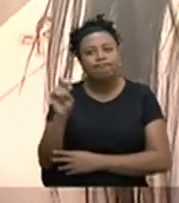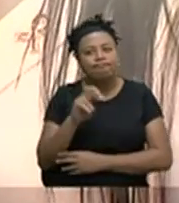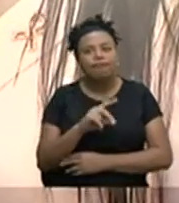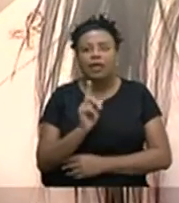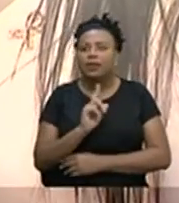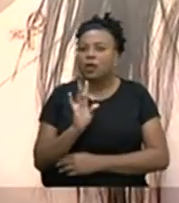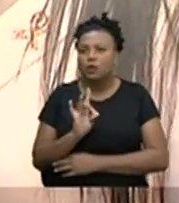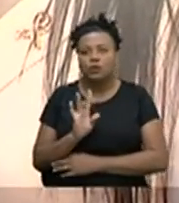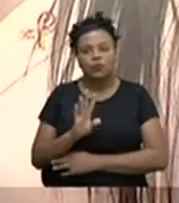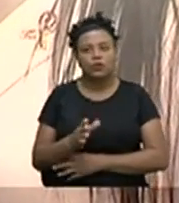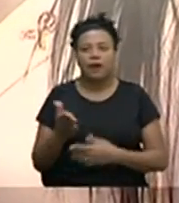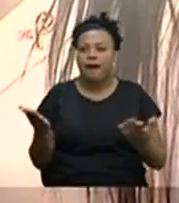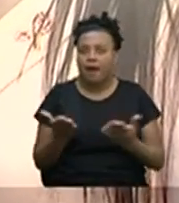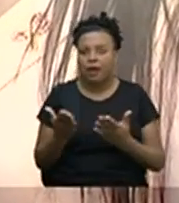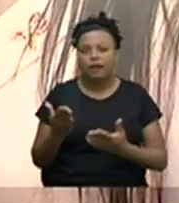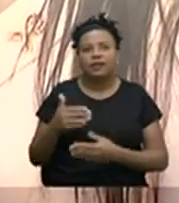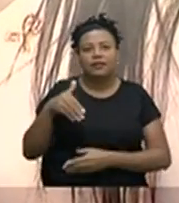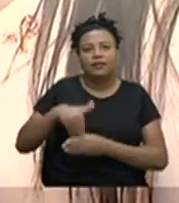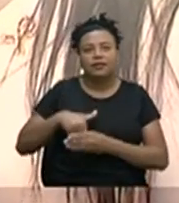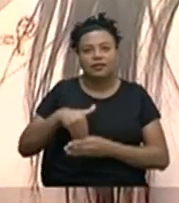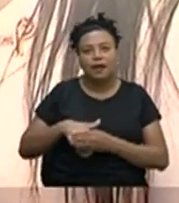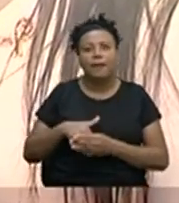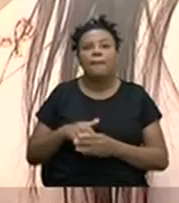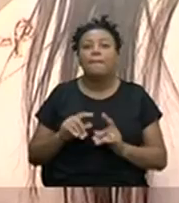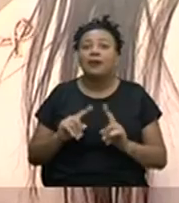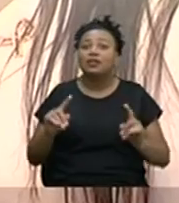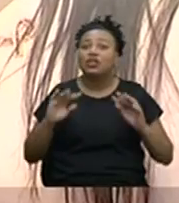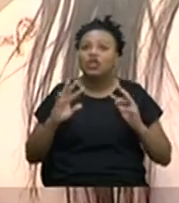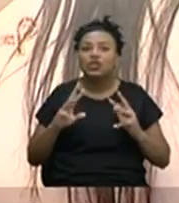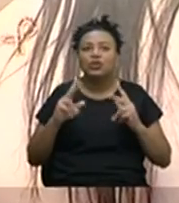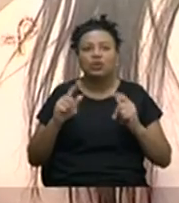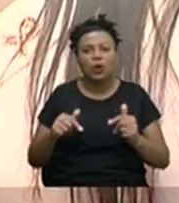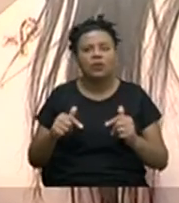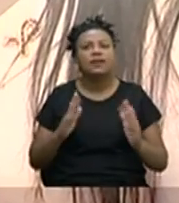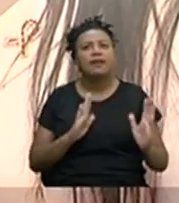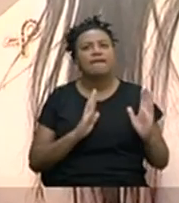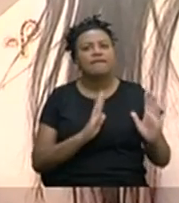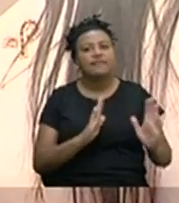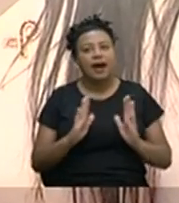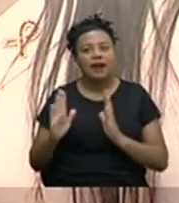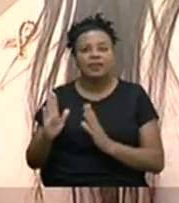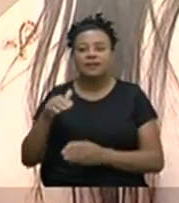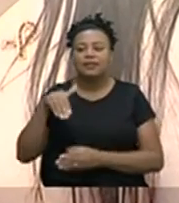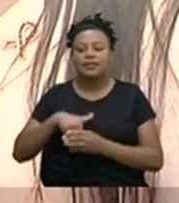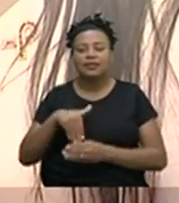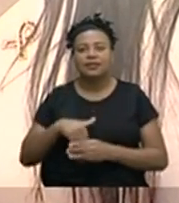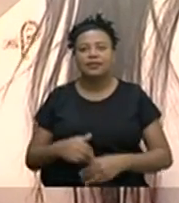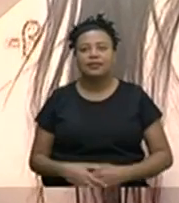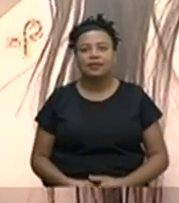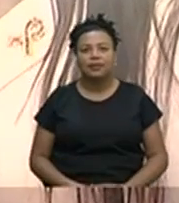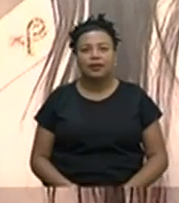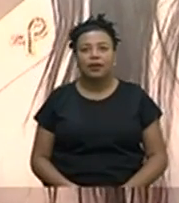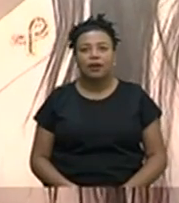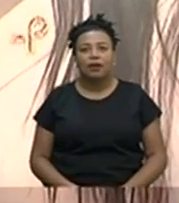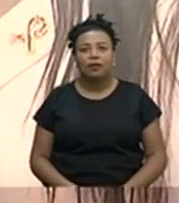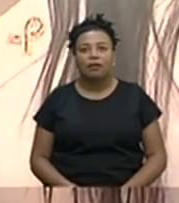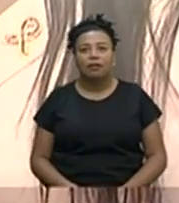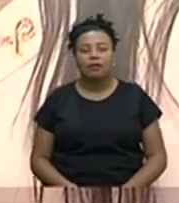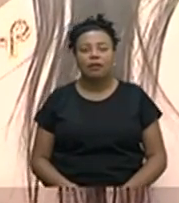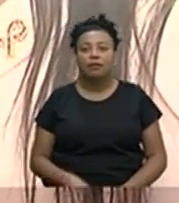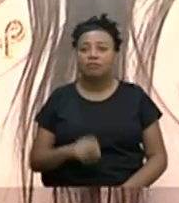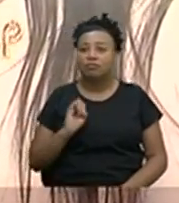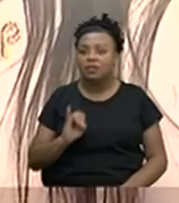não só agora na eleição, em todas as fases da eleição, seja